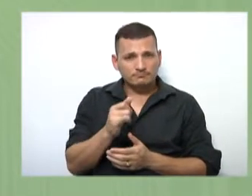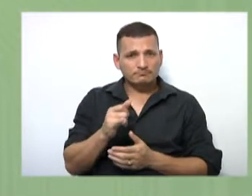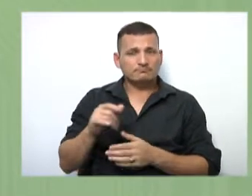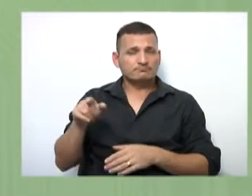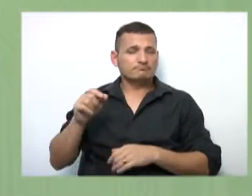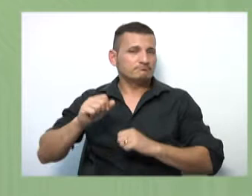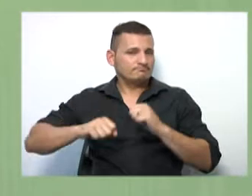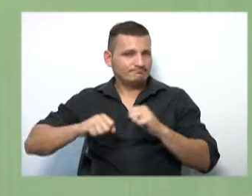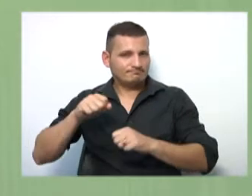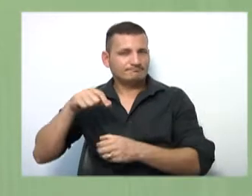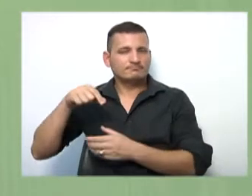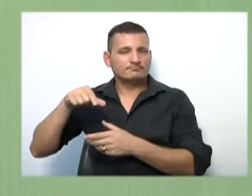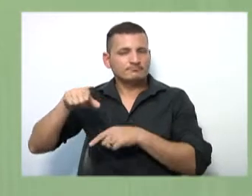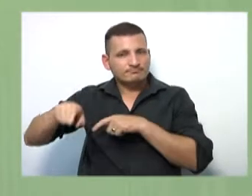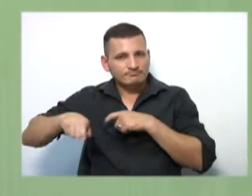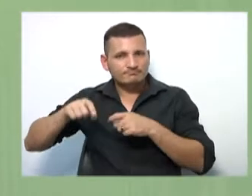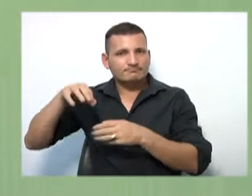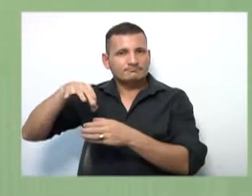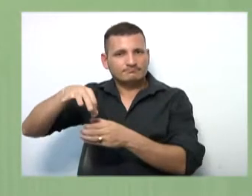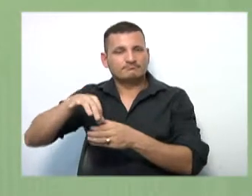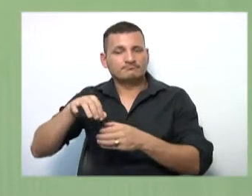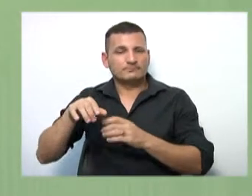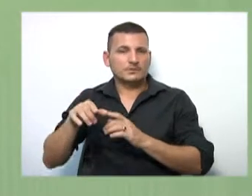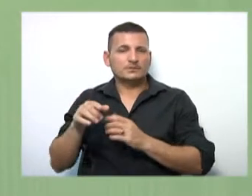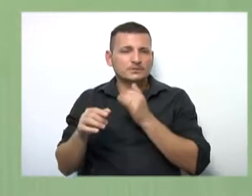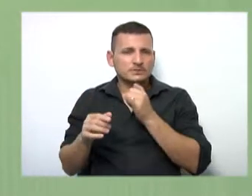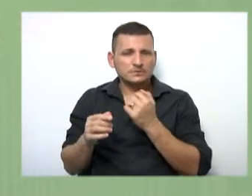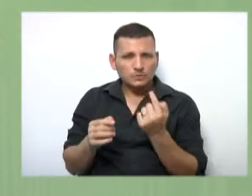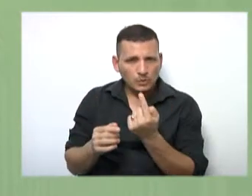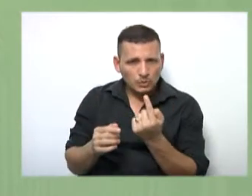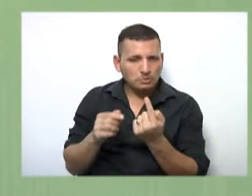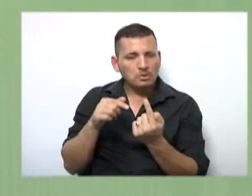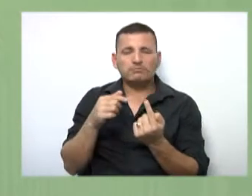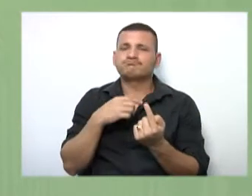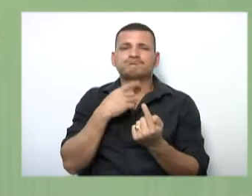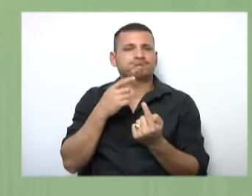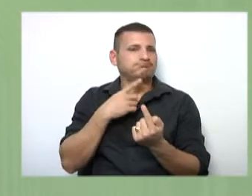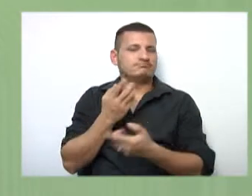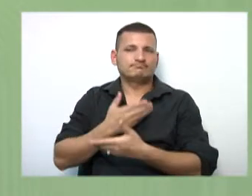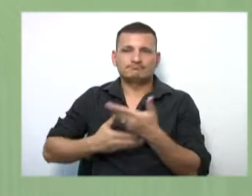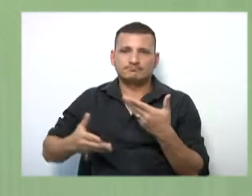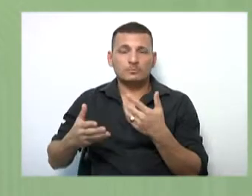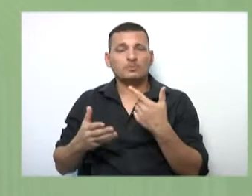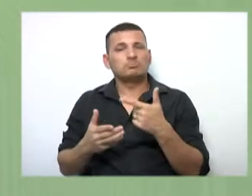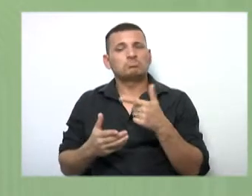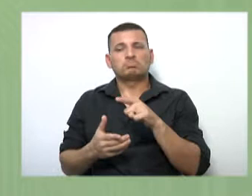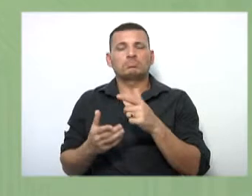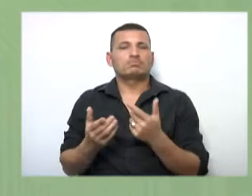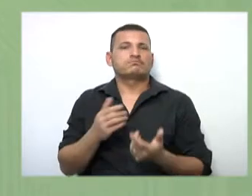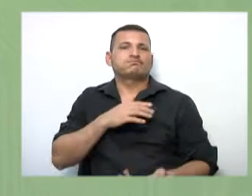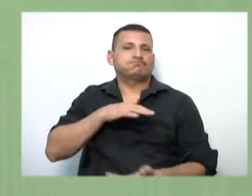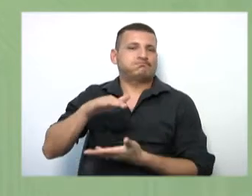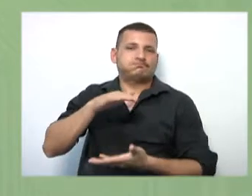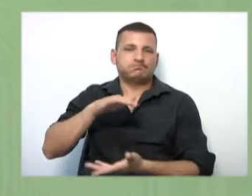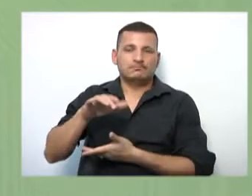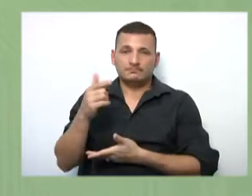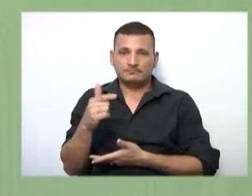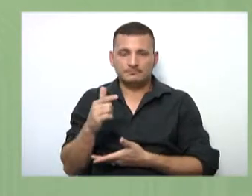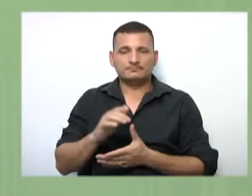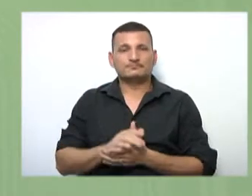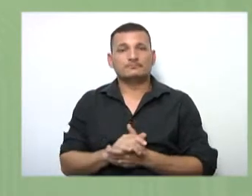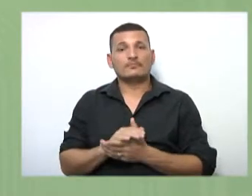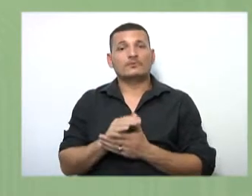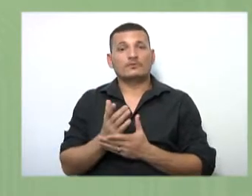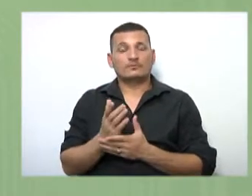suas produções individuais, não têm acesso, por não ter muita escala, por não ter muita quantidade. Então, os professores